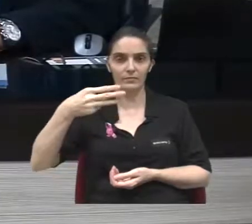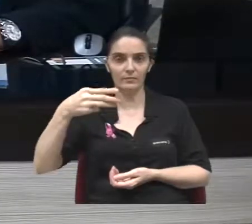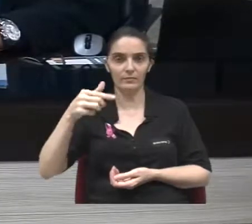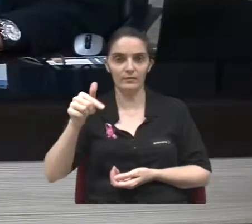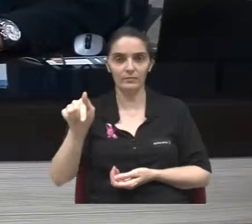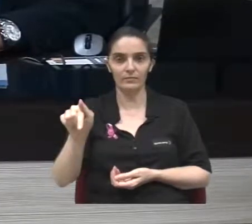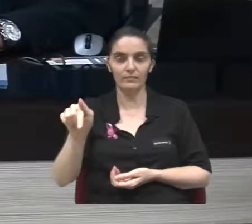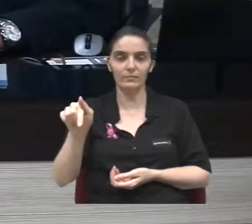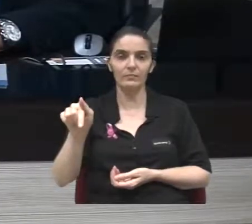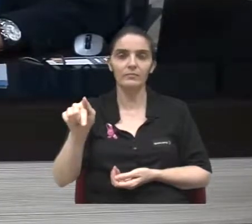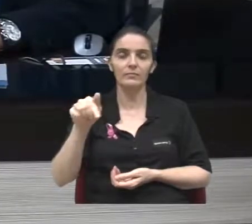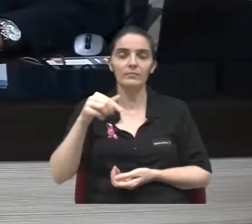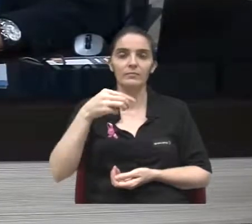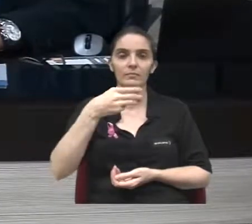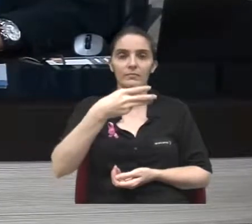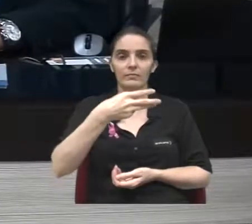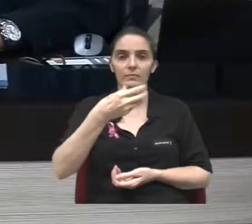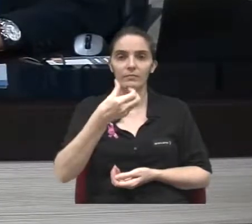3637/19.